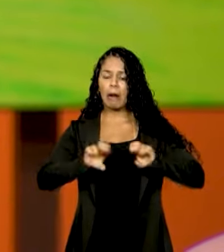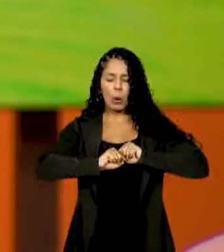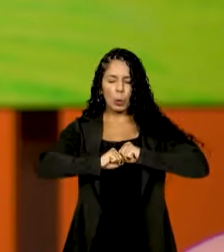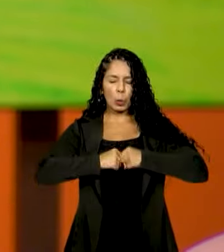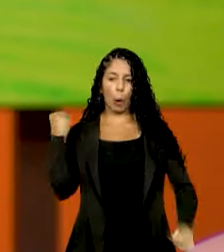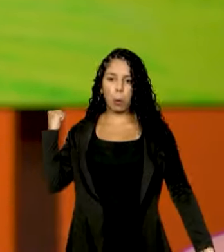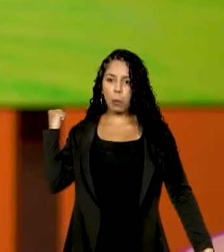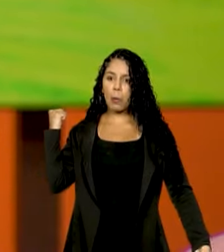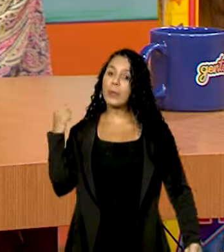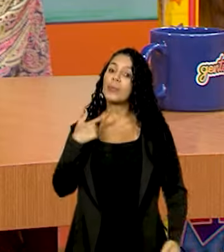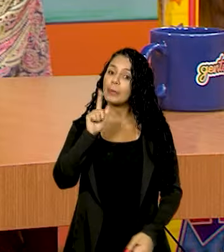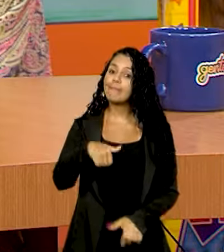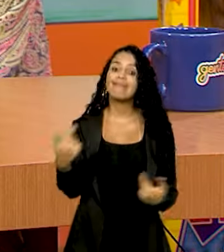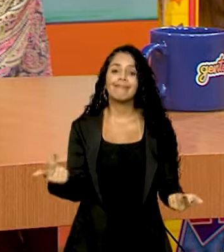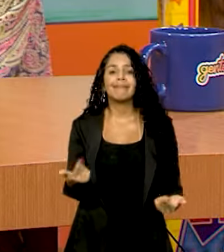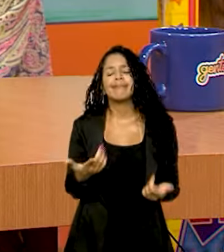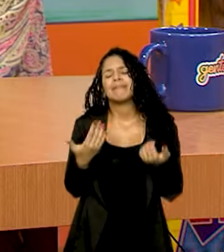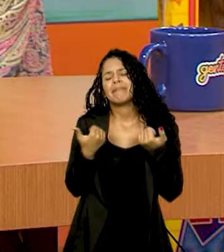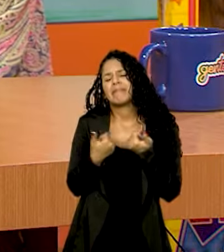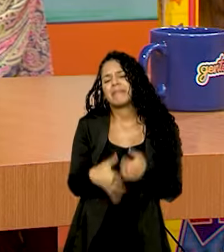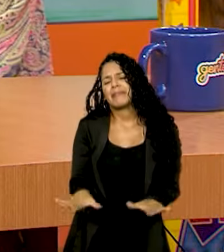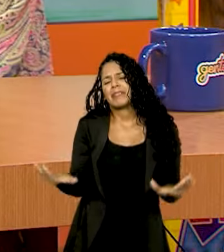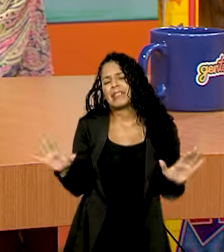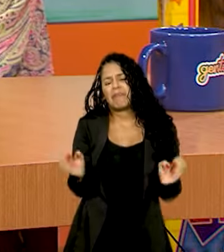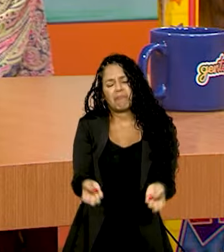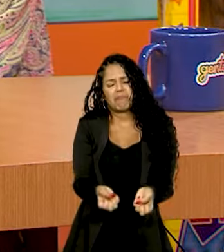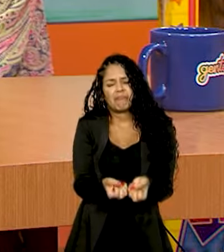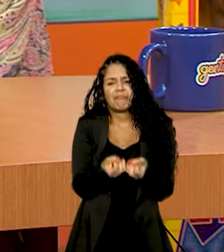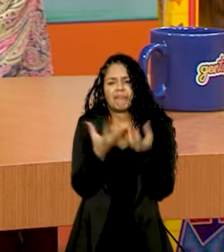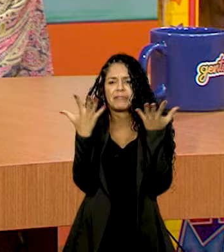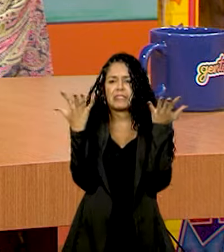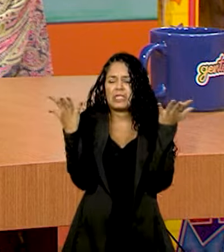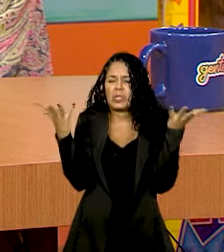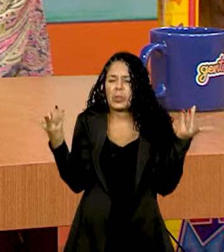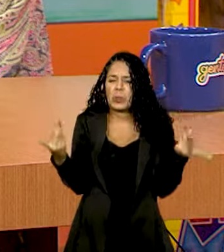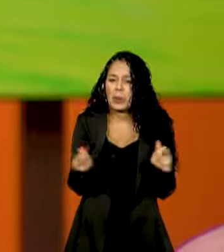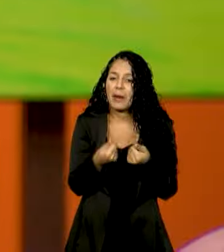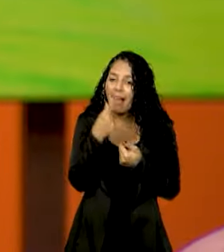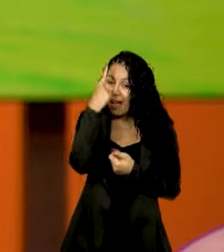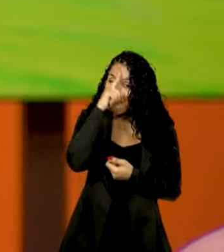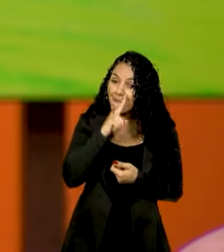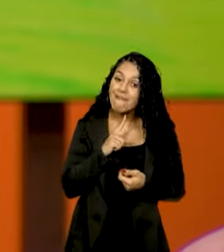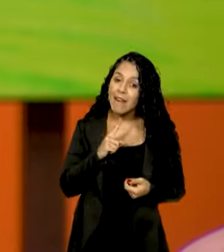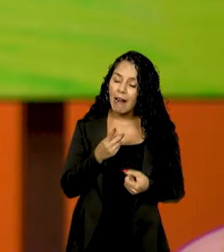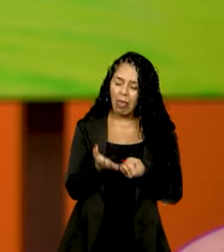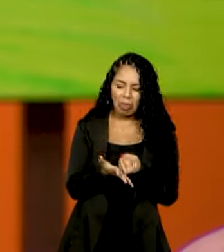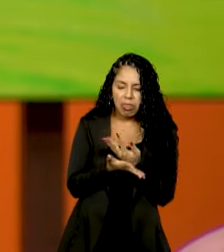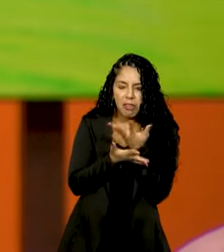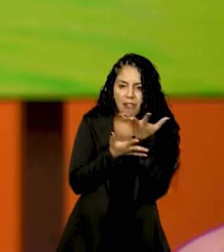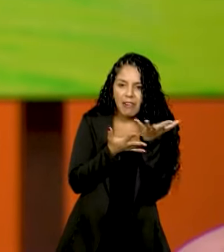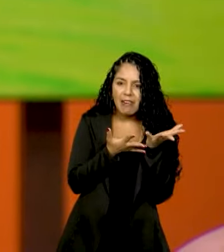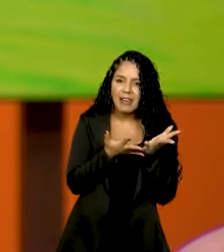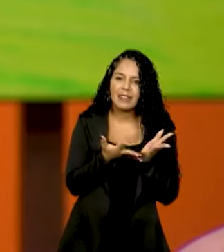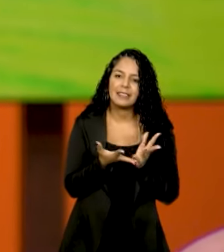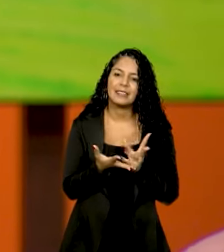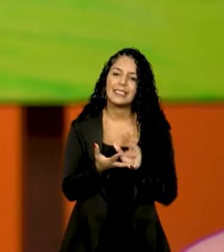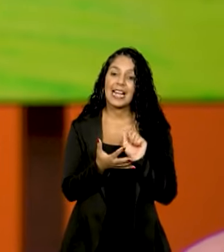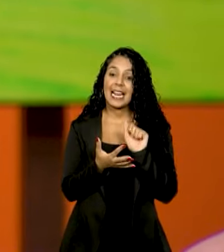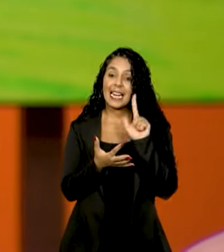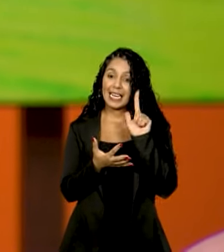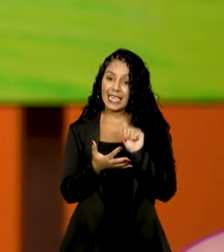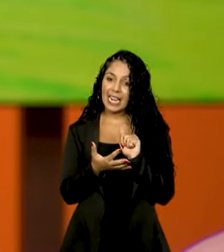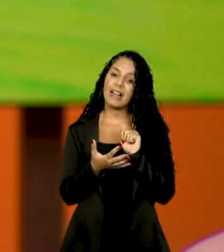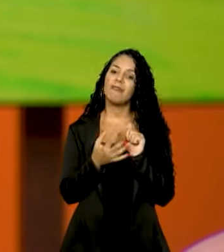rasgou-se ao meio, deixando expor todo o seu recheio amarelo, toda a lã amarela que era o